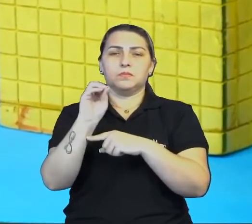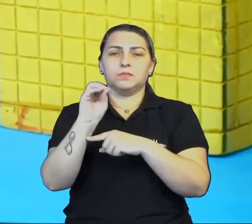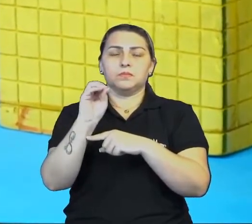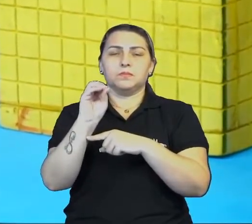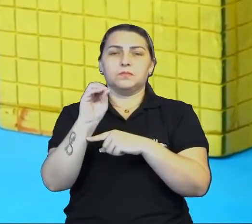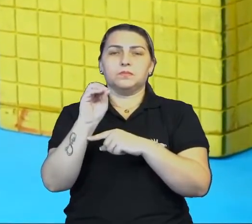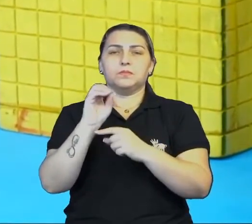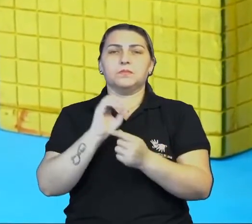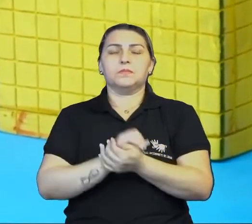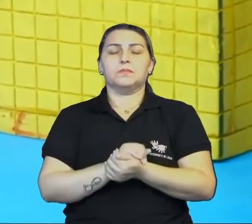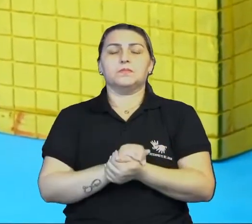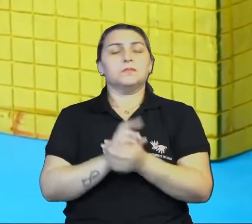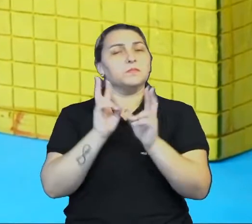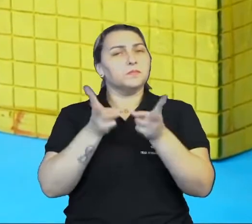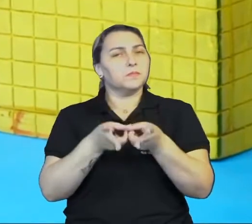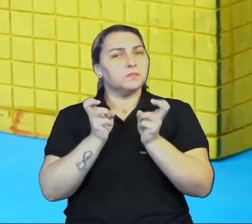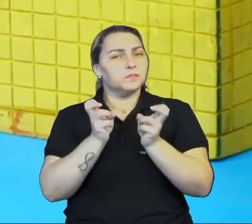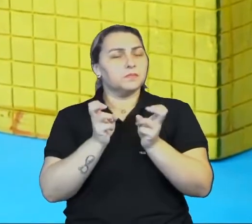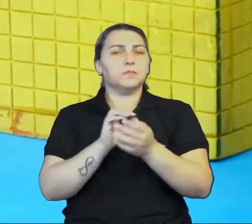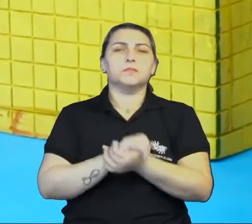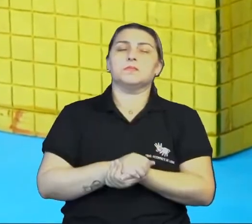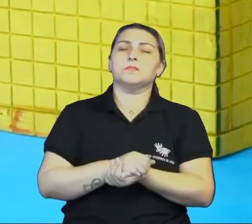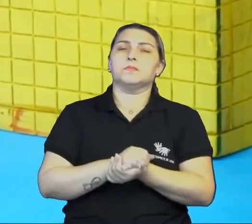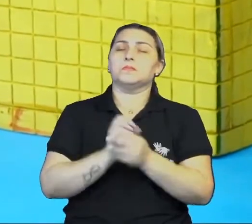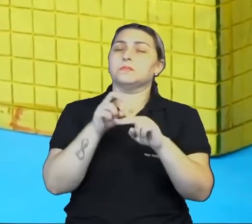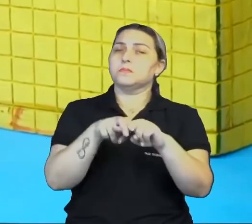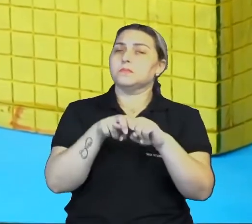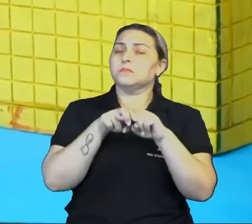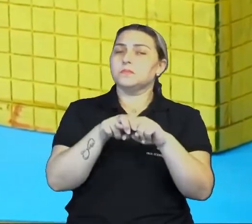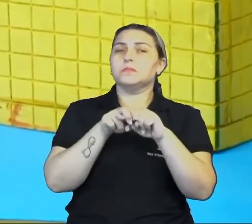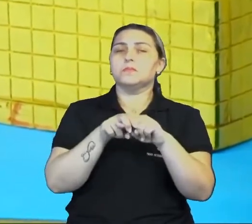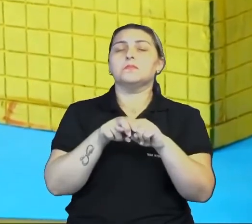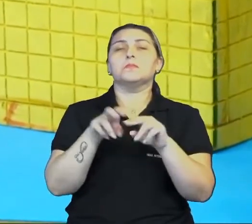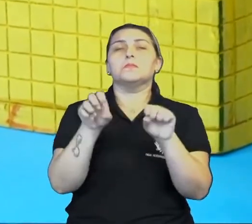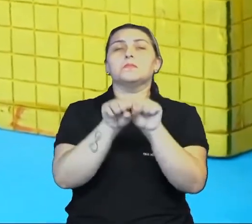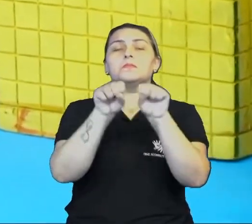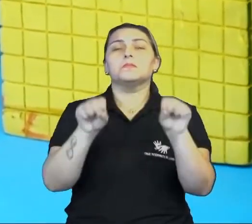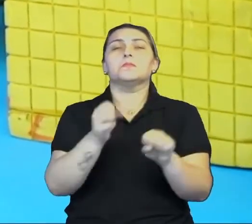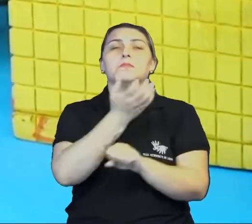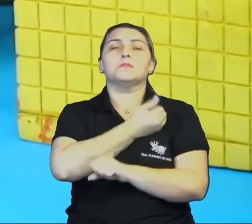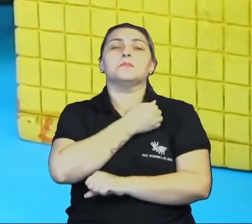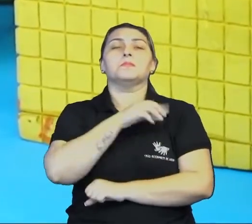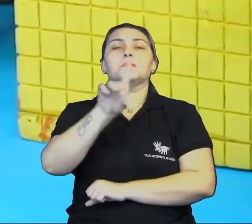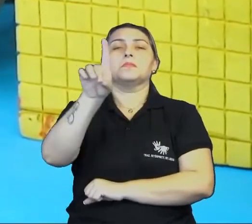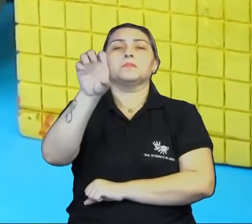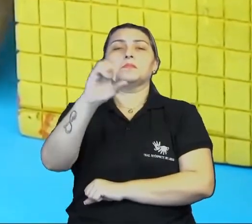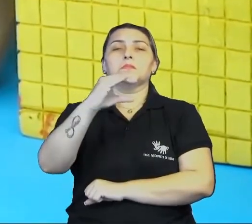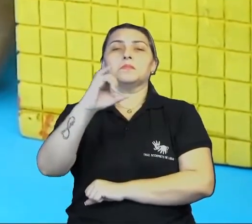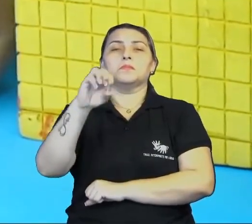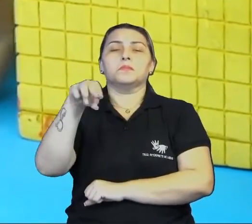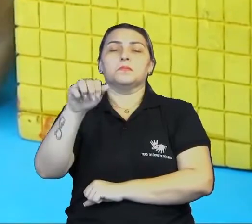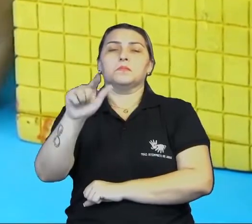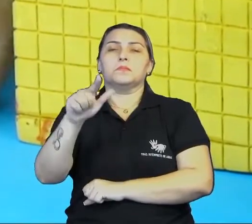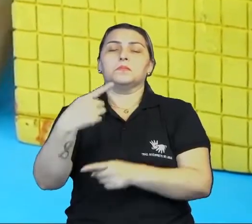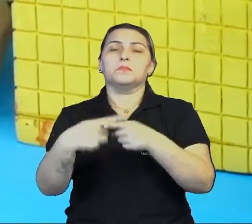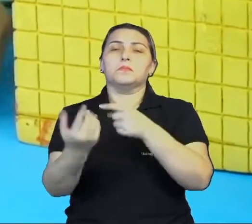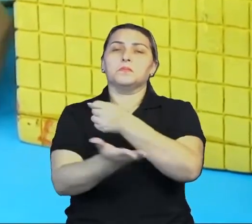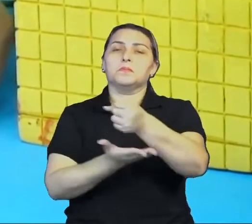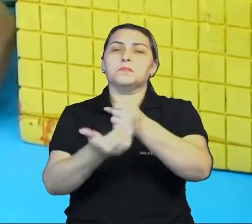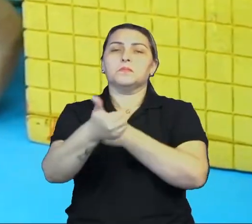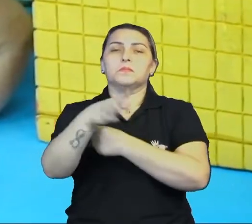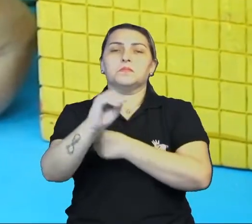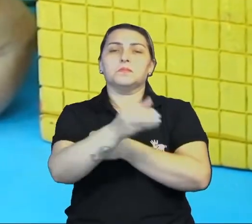9, 10. Perceberam? Por isso que nós chamamos de sistema de numeração decimal, porque a base é 10. De